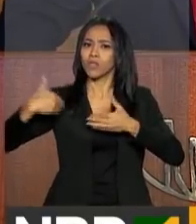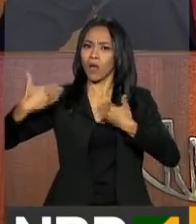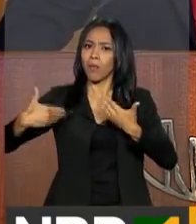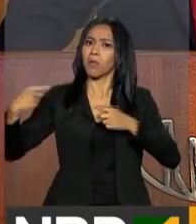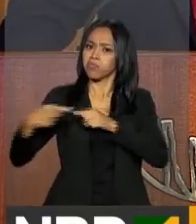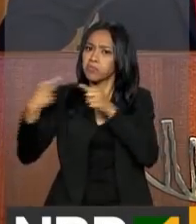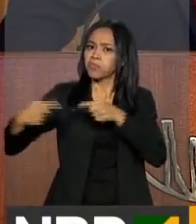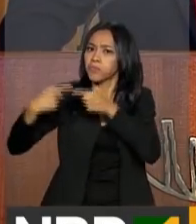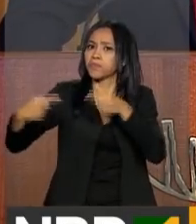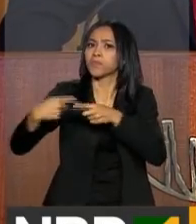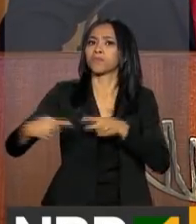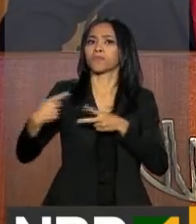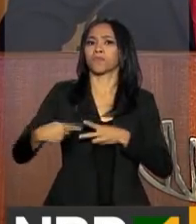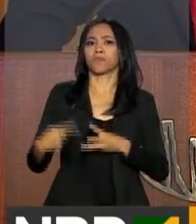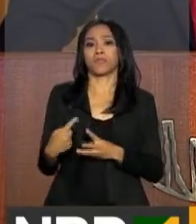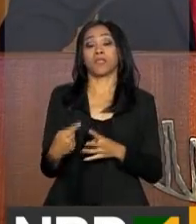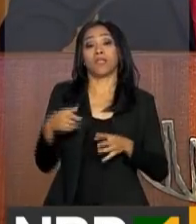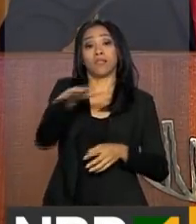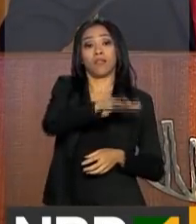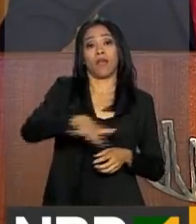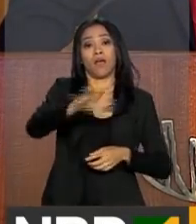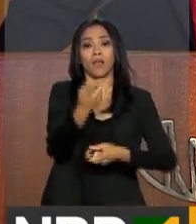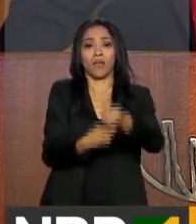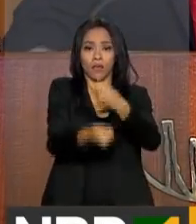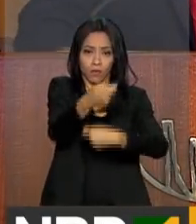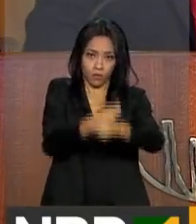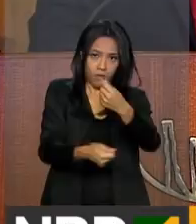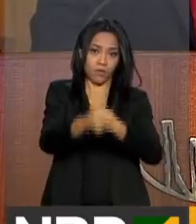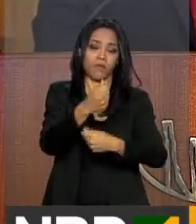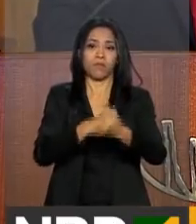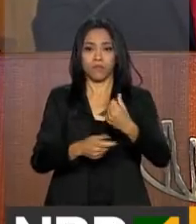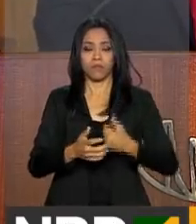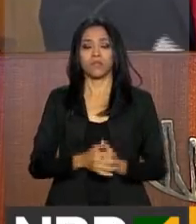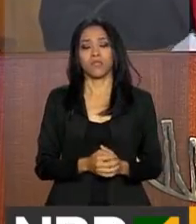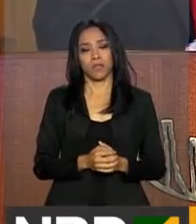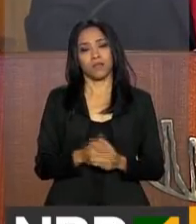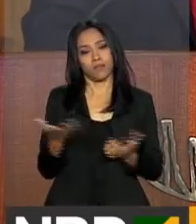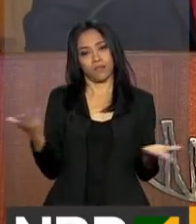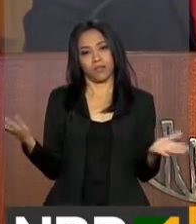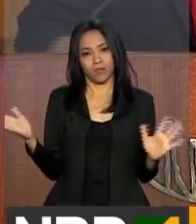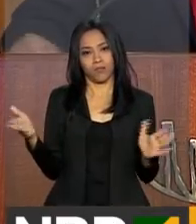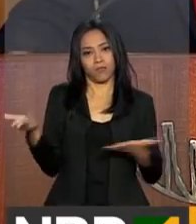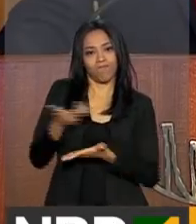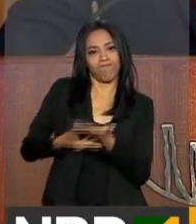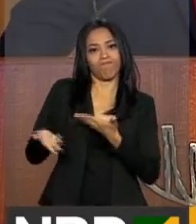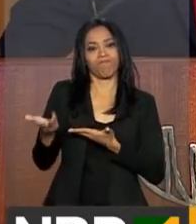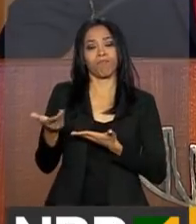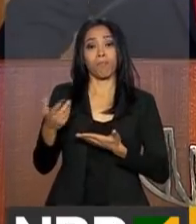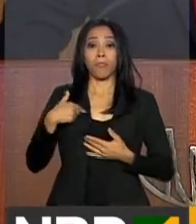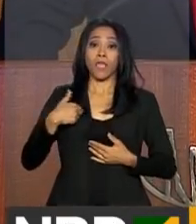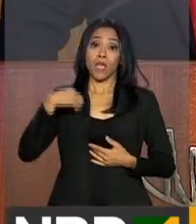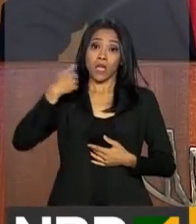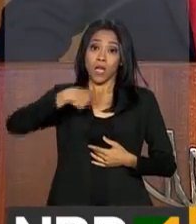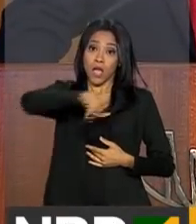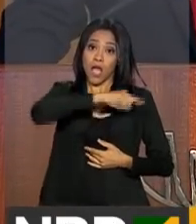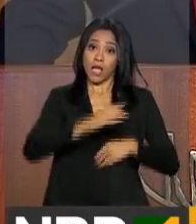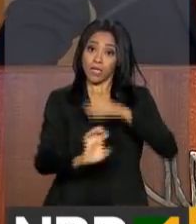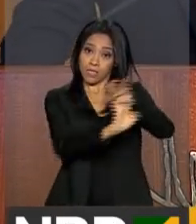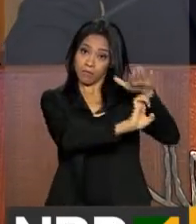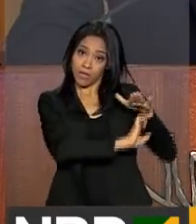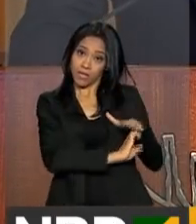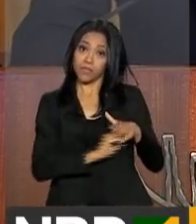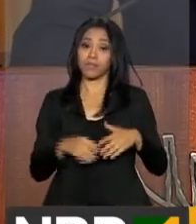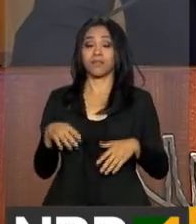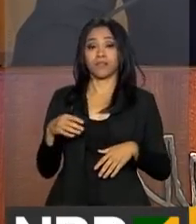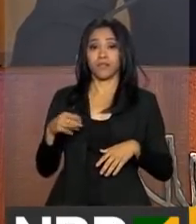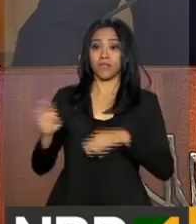vertente econômica desta nossa relação. Aliás, os nossos empresários, o presidente Piñera, se conhecem